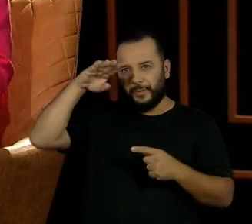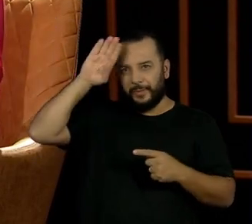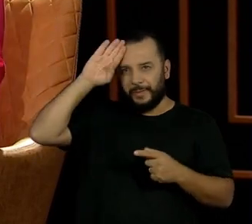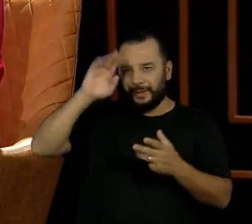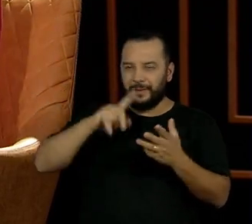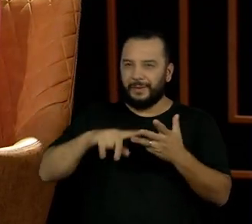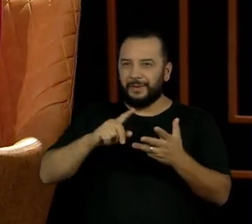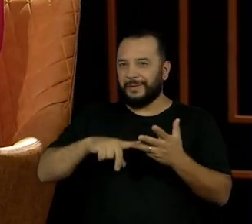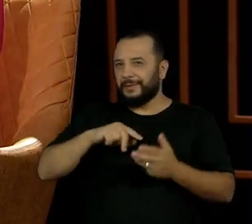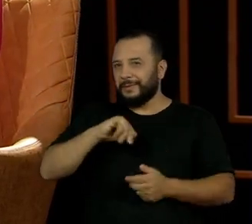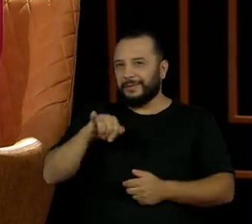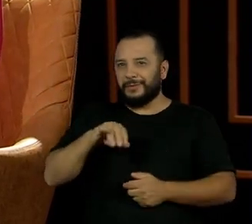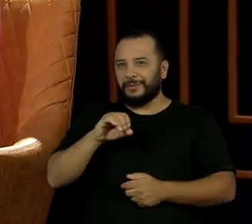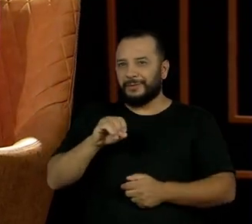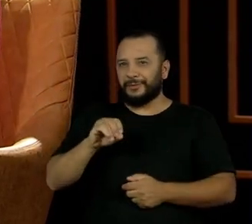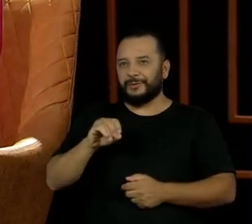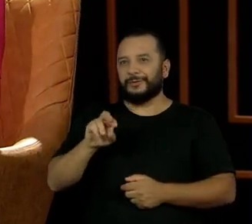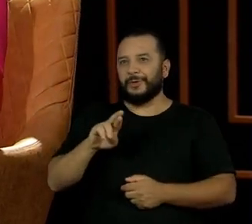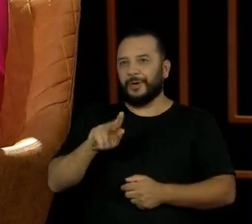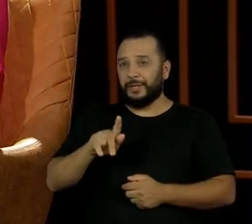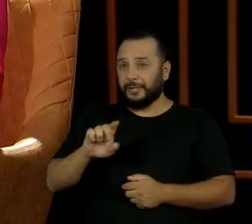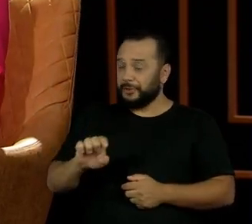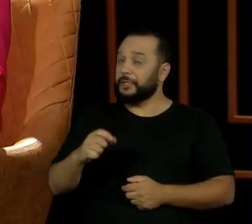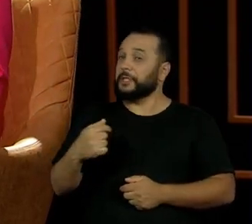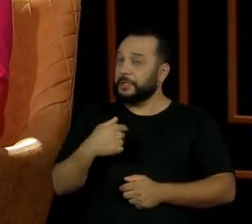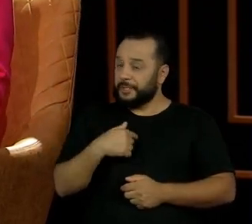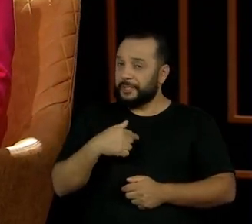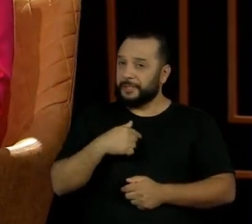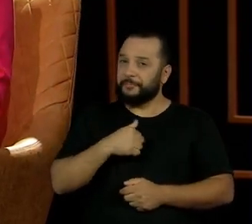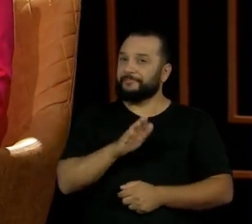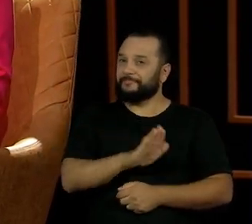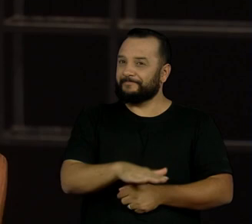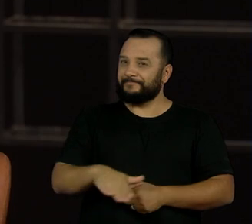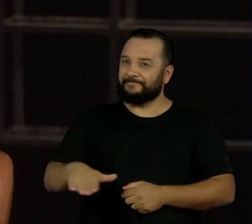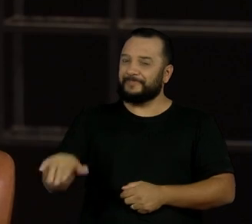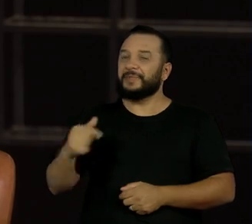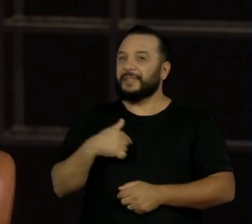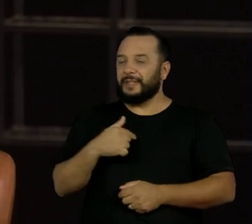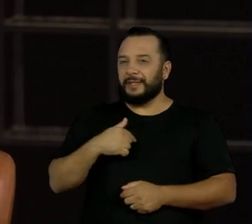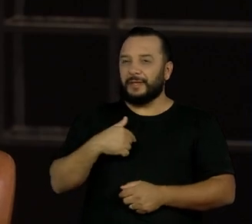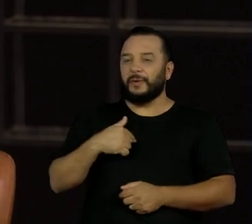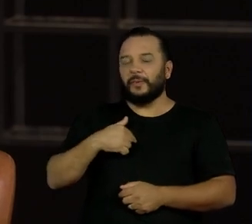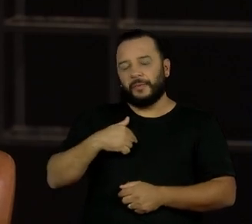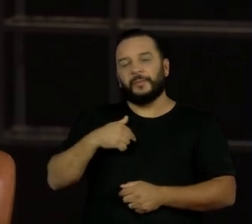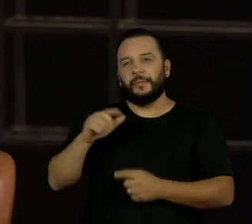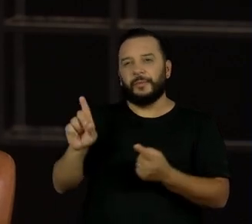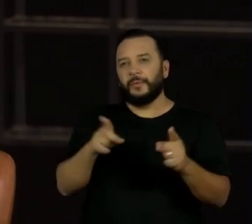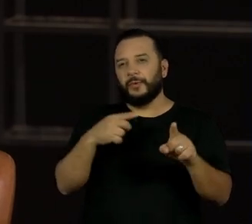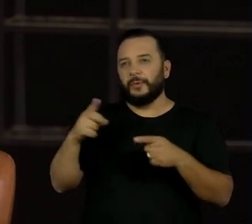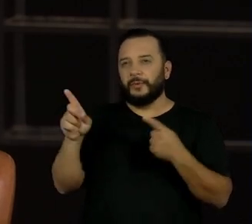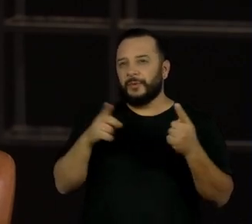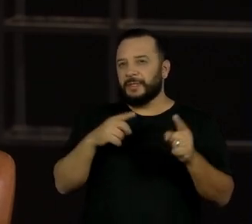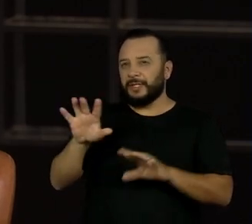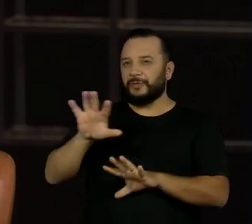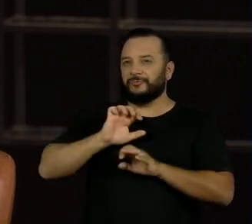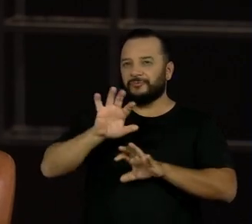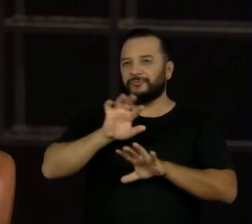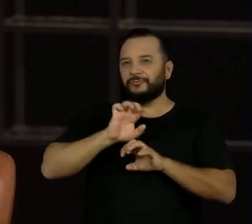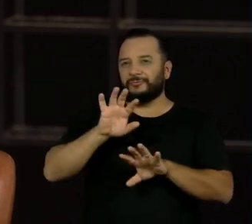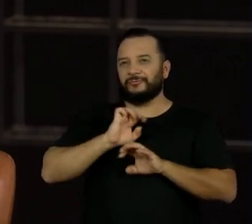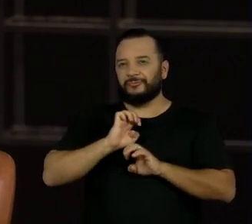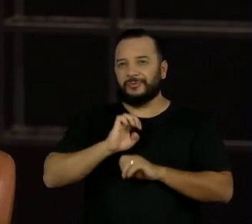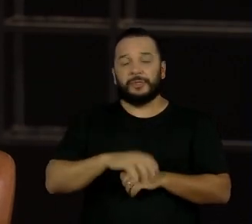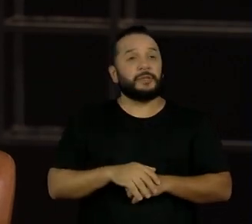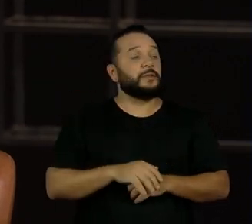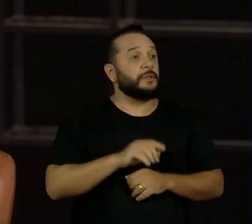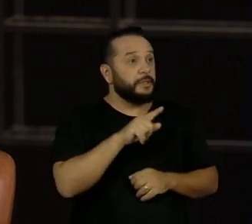é enfim assim eu tive uma infância outra musical mesmo né já na escola você se deparou com uma professora que foi fundamental